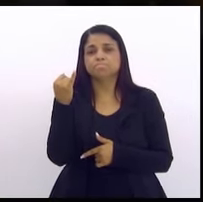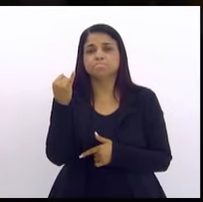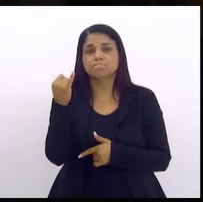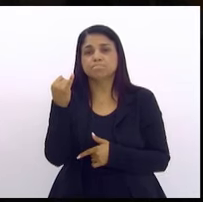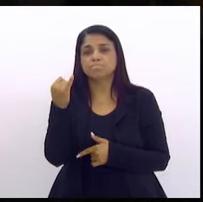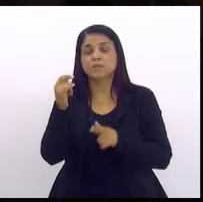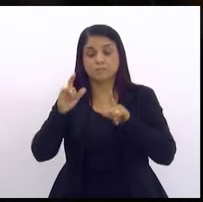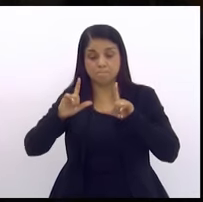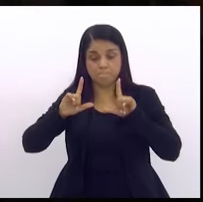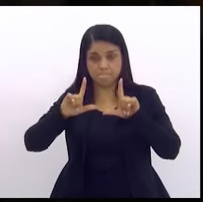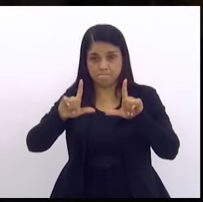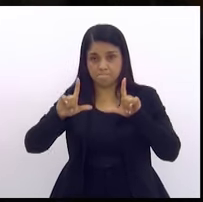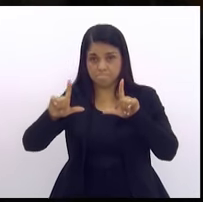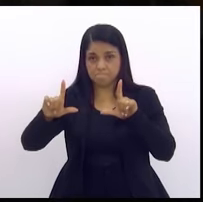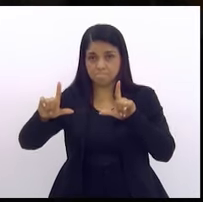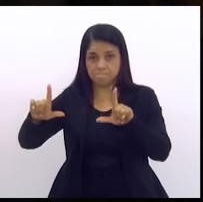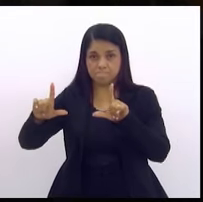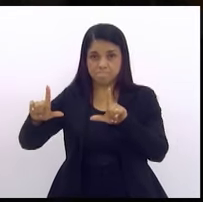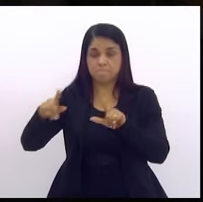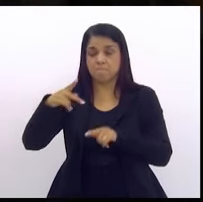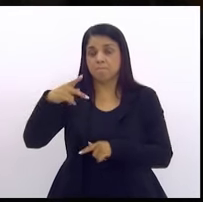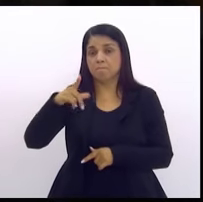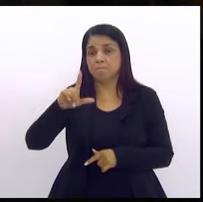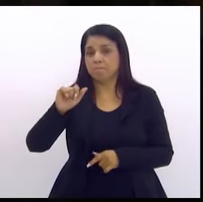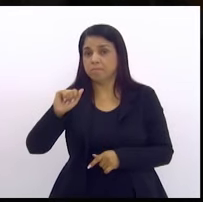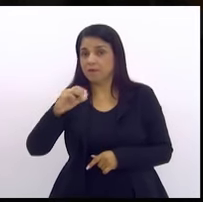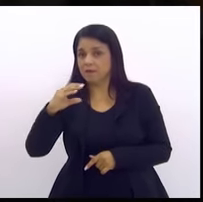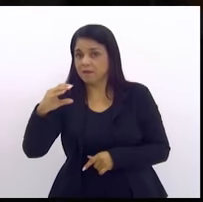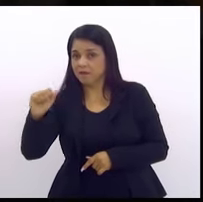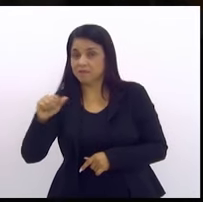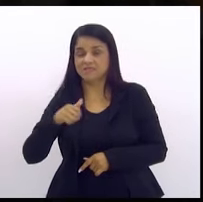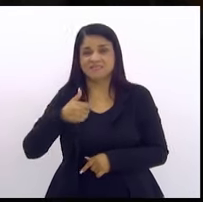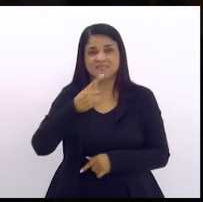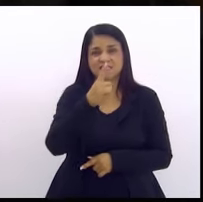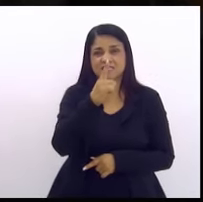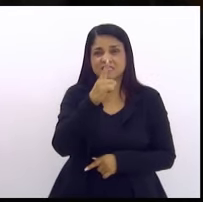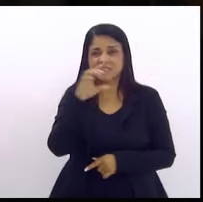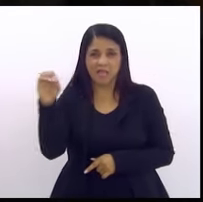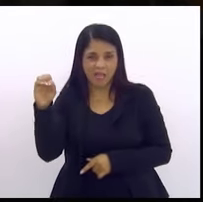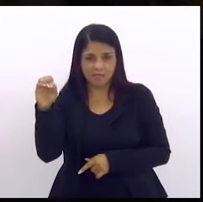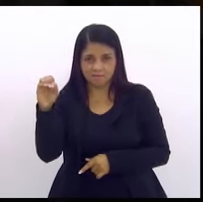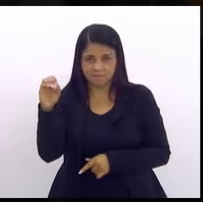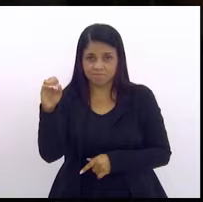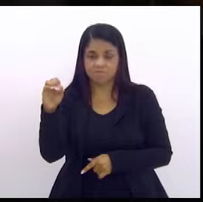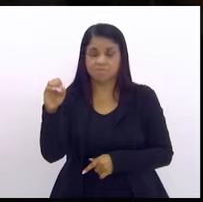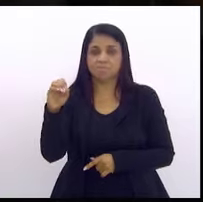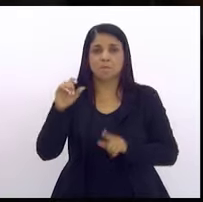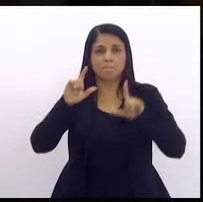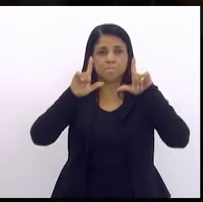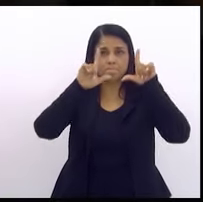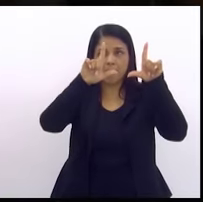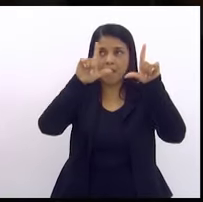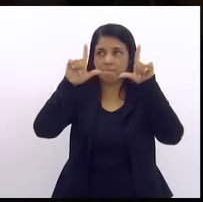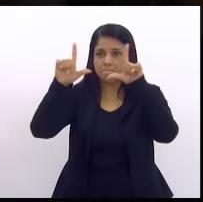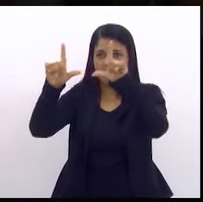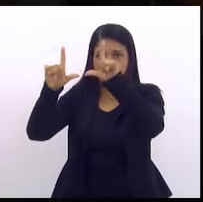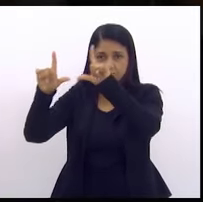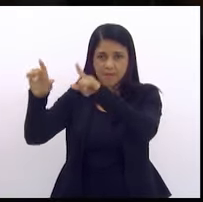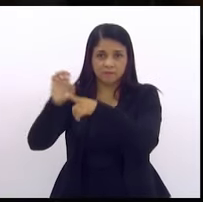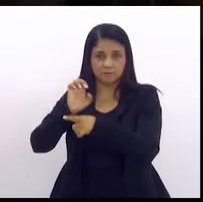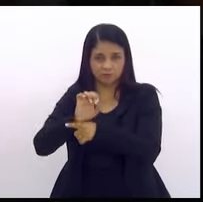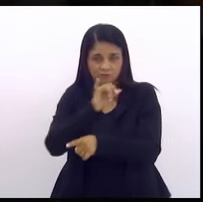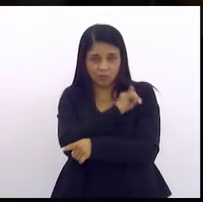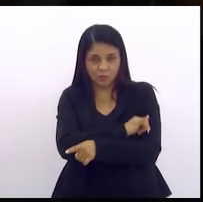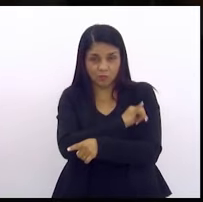das placas que serão instaladas, cerca de 100 placas que serão instaladas no estado do